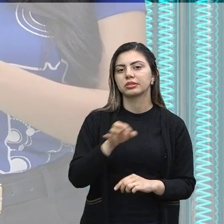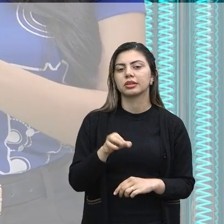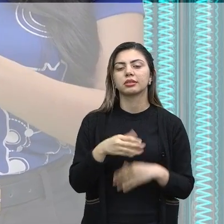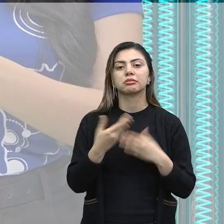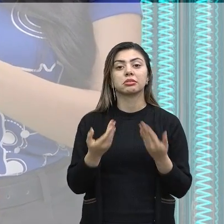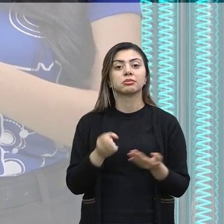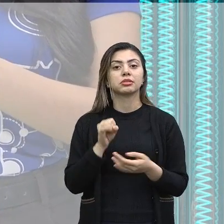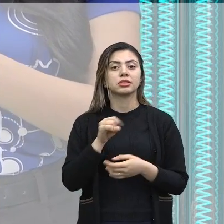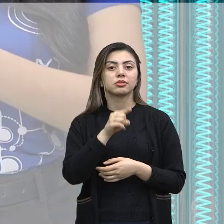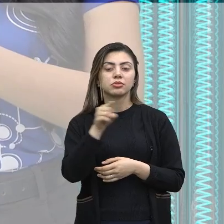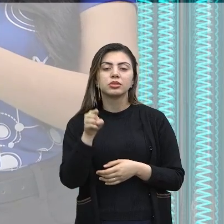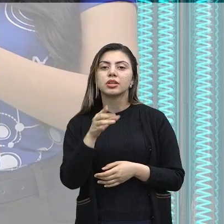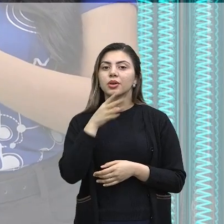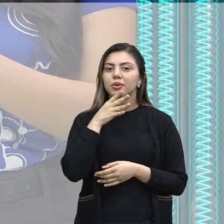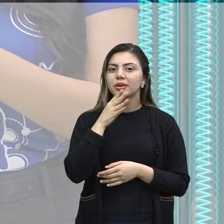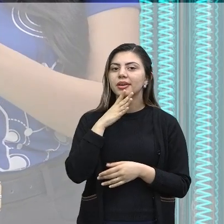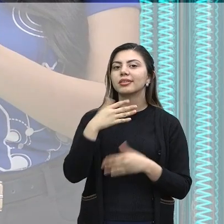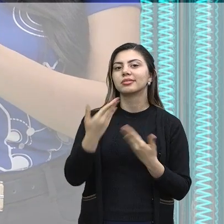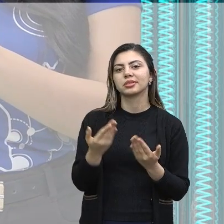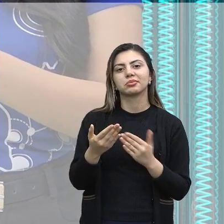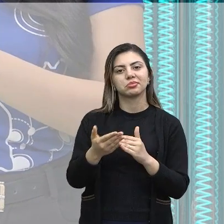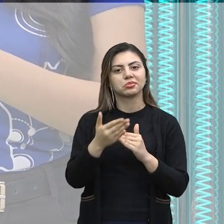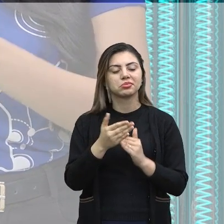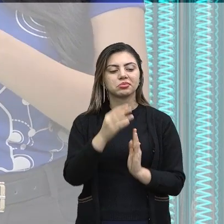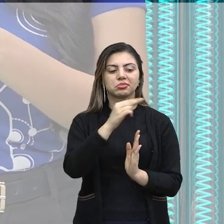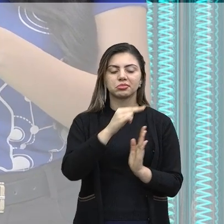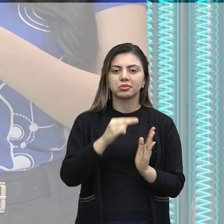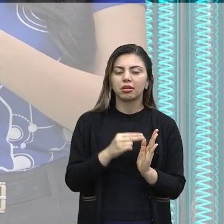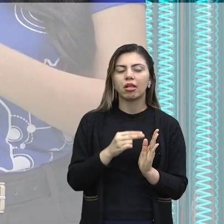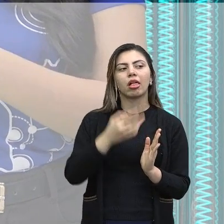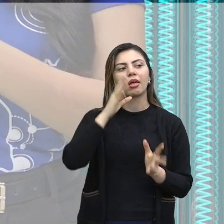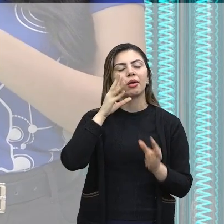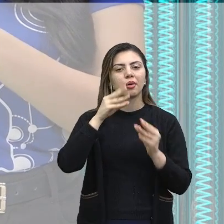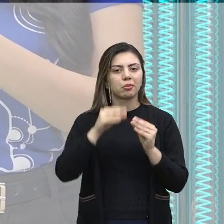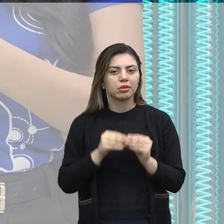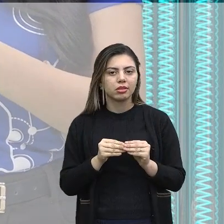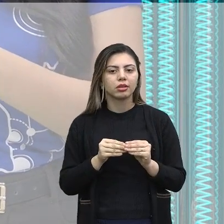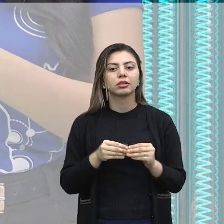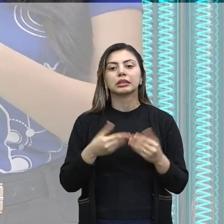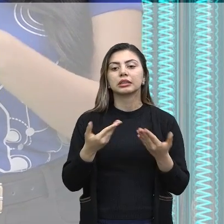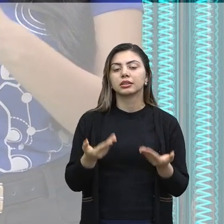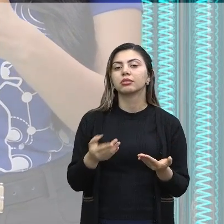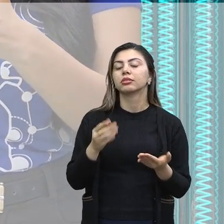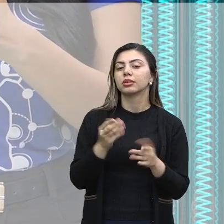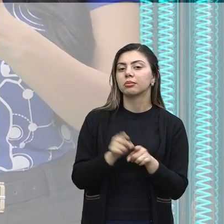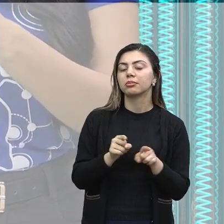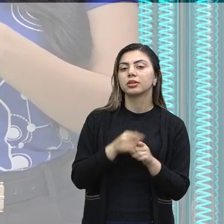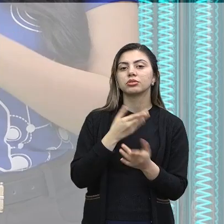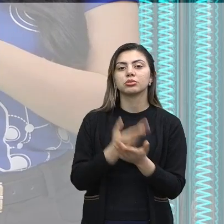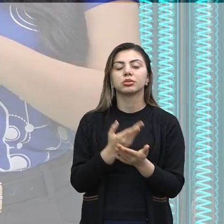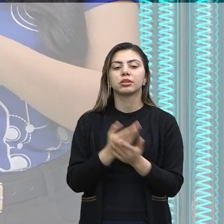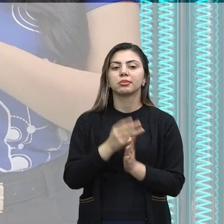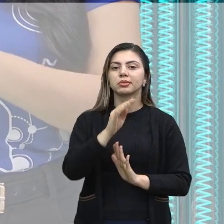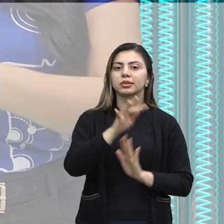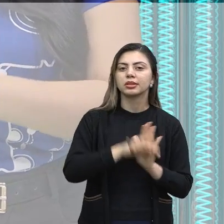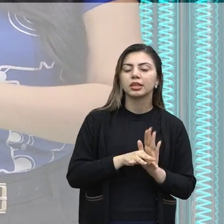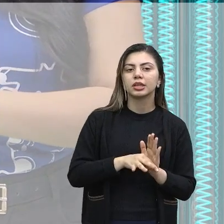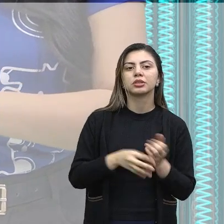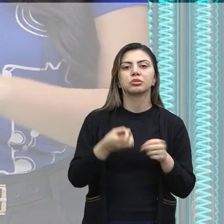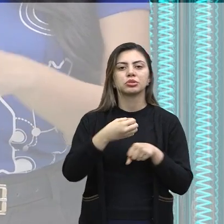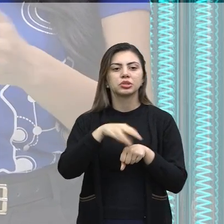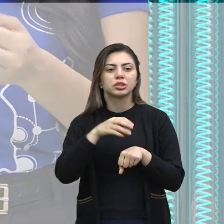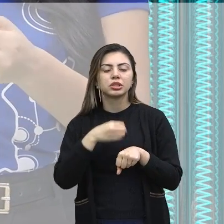sobre eles nos ajuda na hora da leitura e interpretação. Vimos o texto injuntivo, o texto